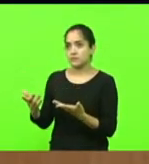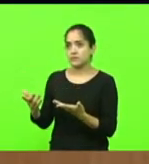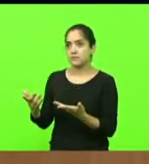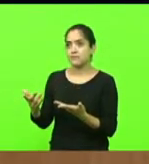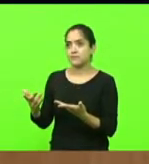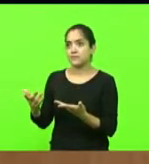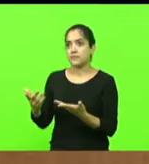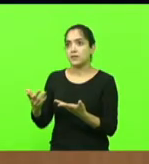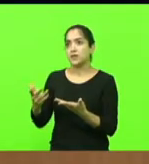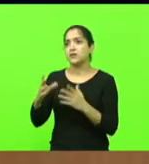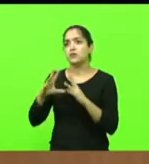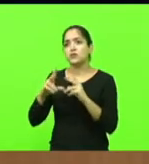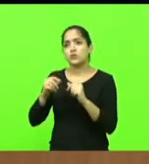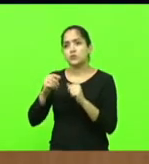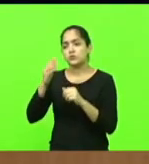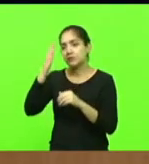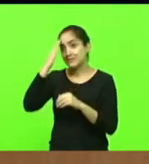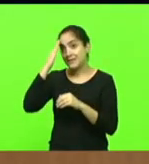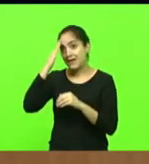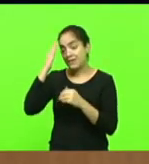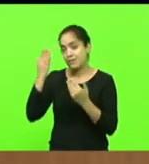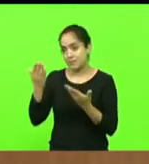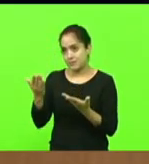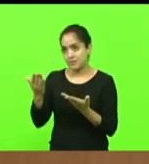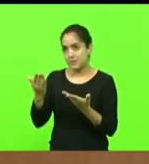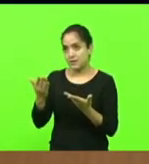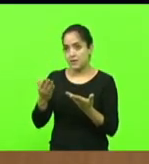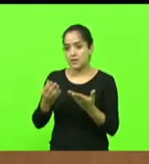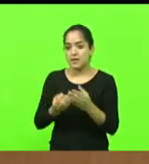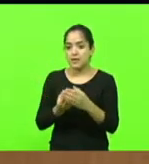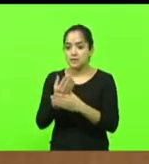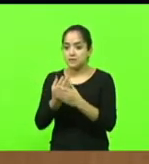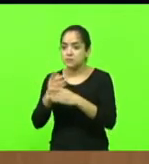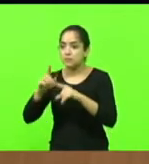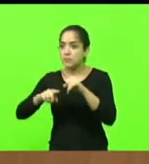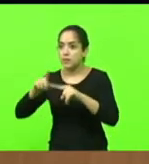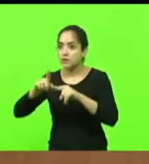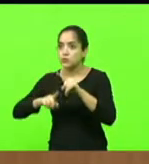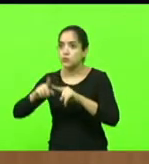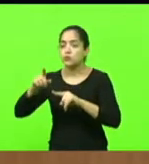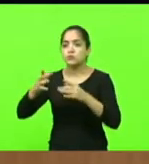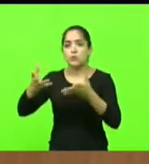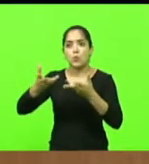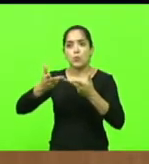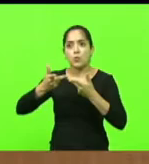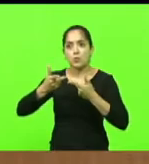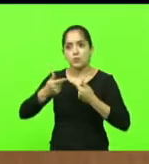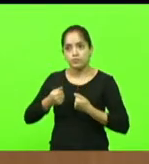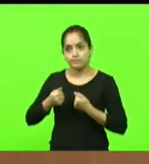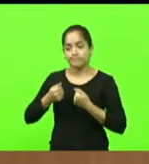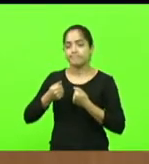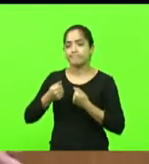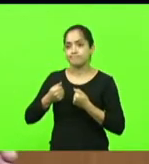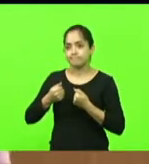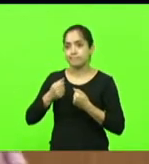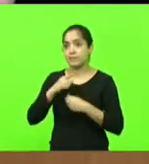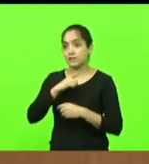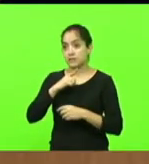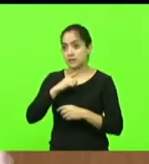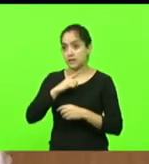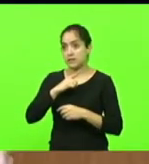todos conhecem esses produtos, que são de excelente qualidade e que